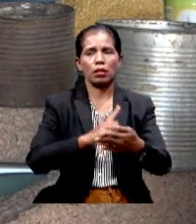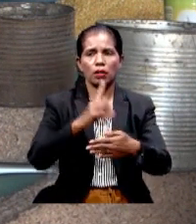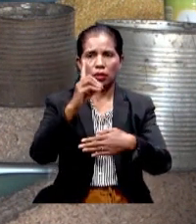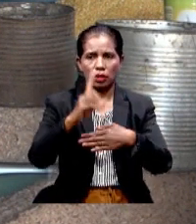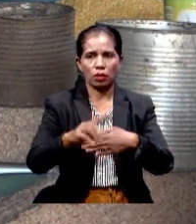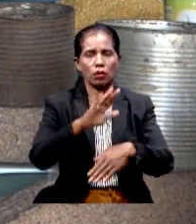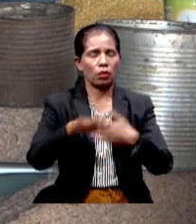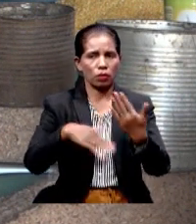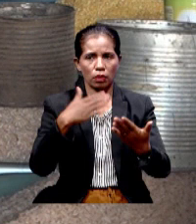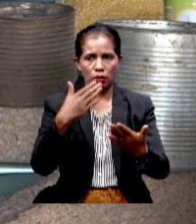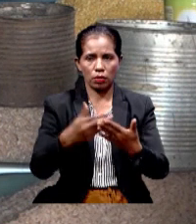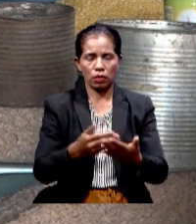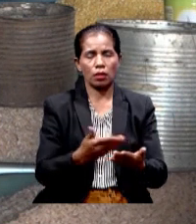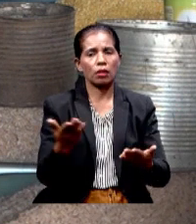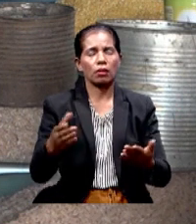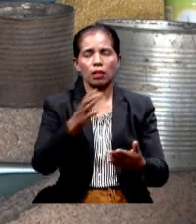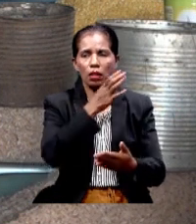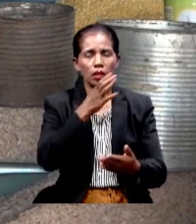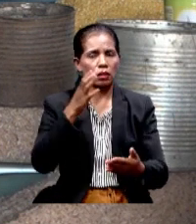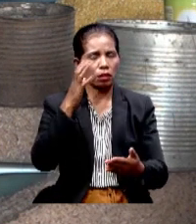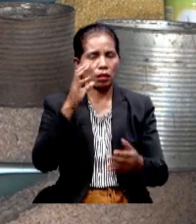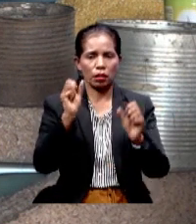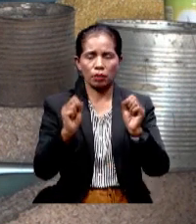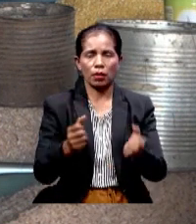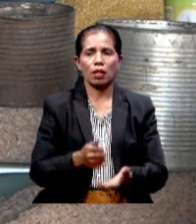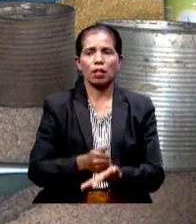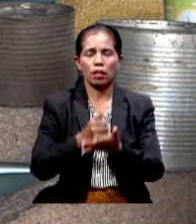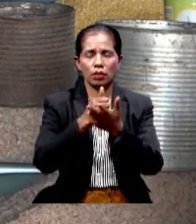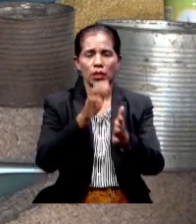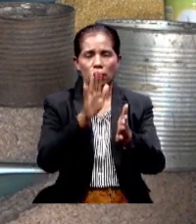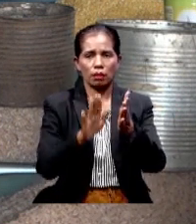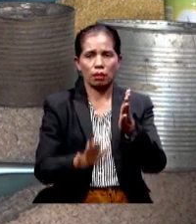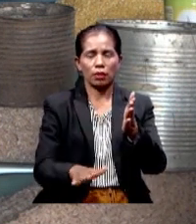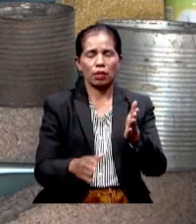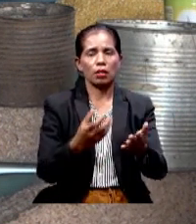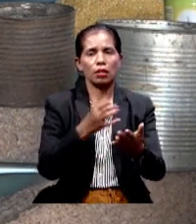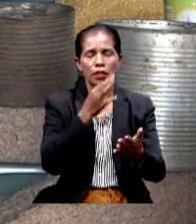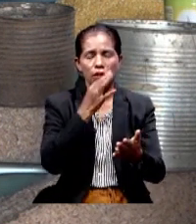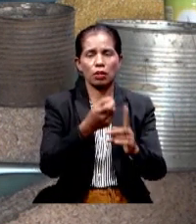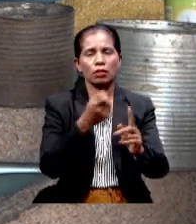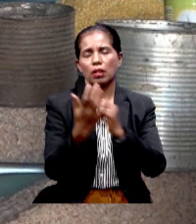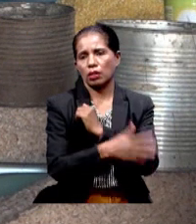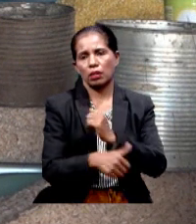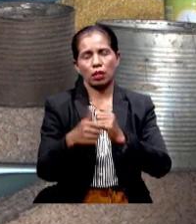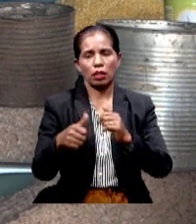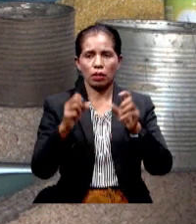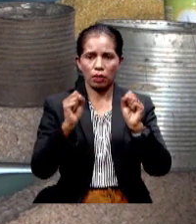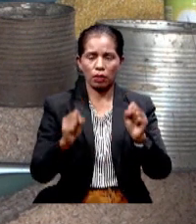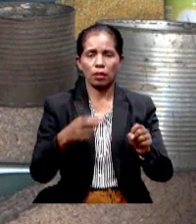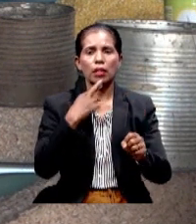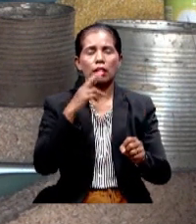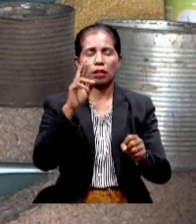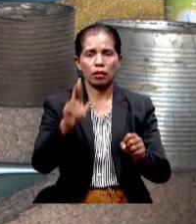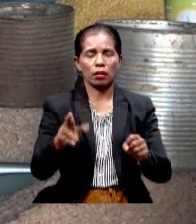setor sira hotu e liu setor agricultura atu bele tulum ha menos dependência e importação com sira e liur, onde bele responde